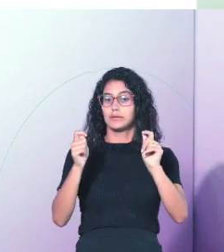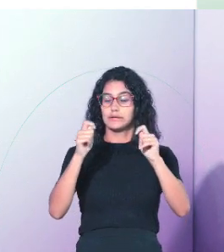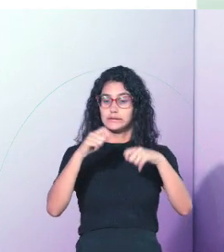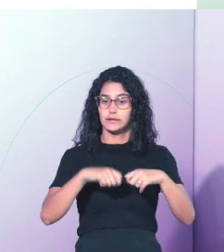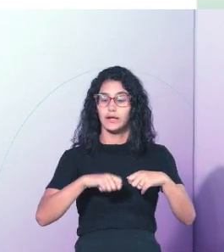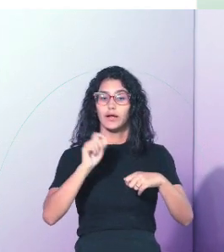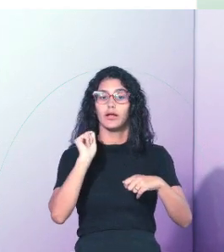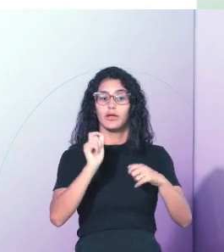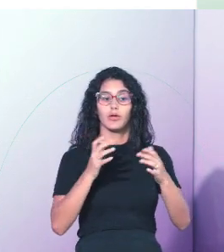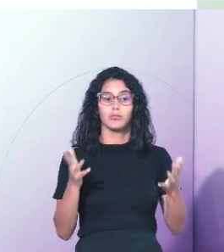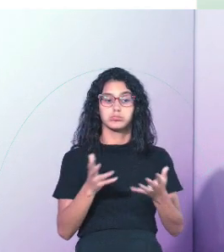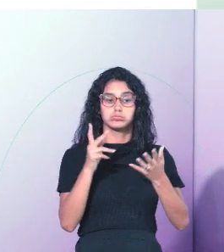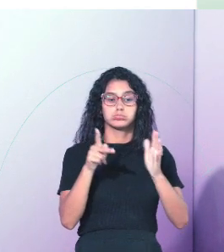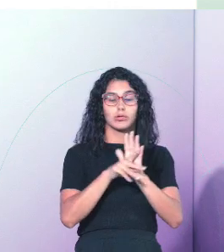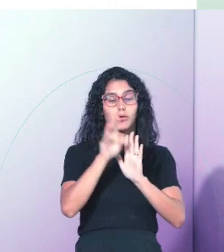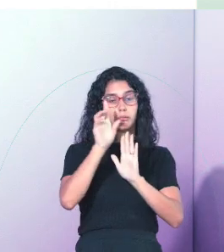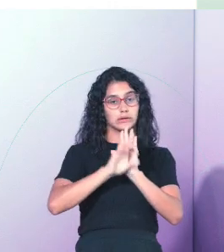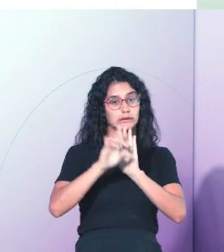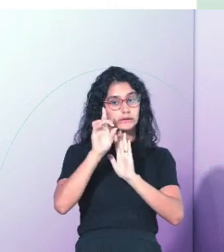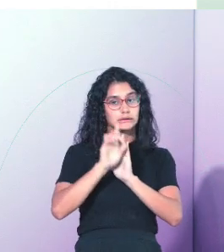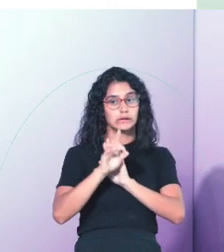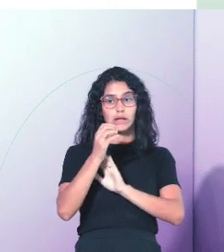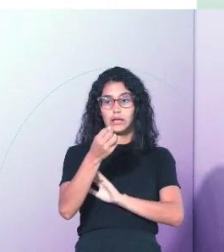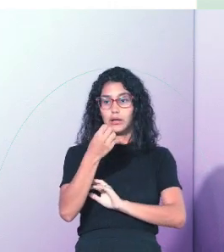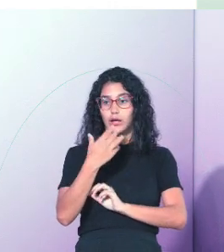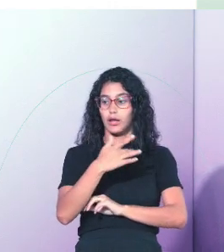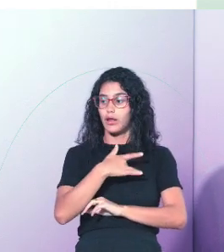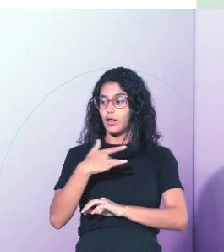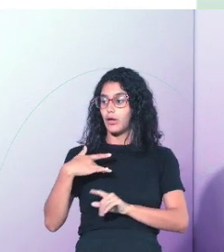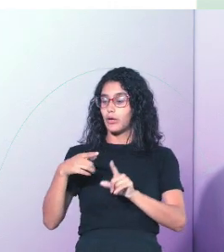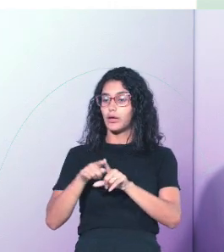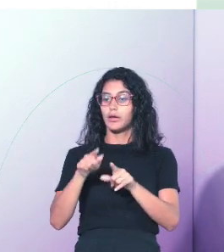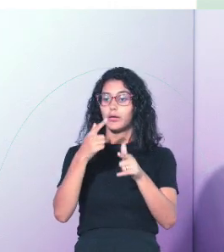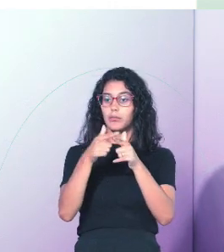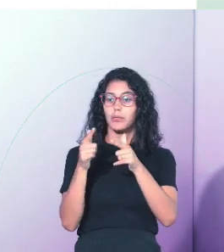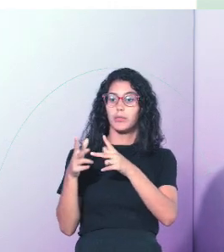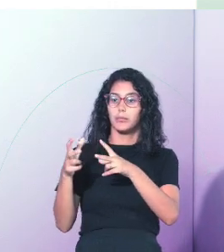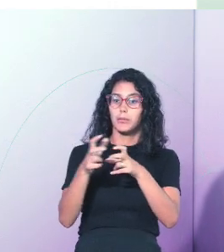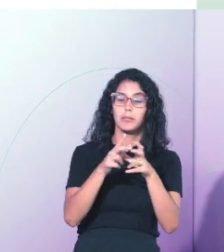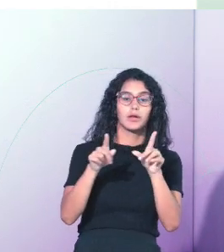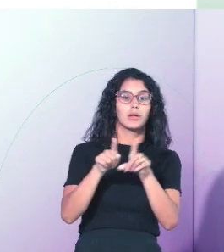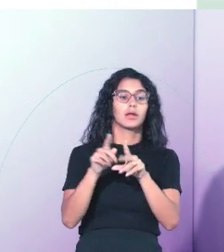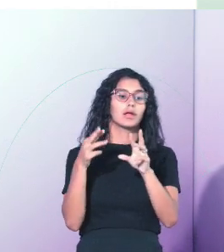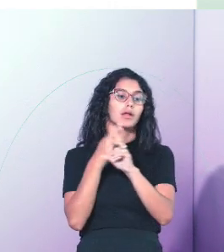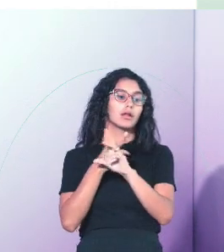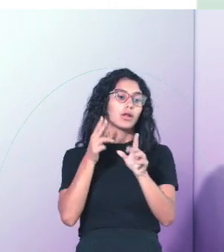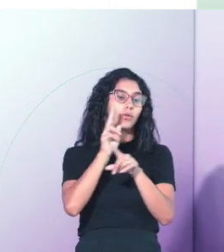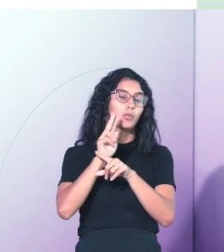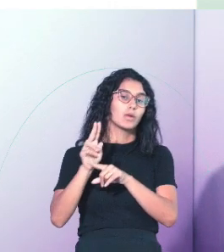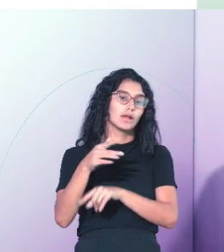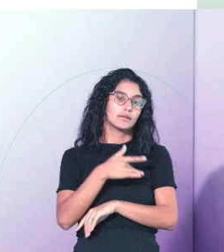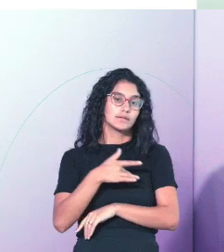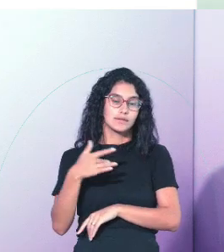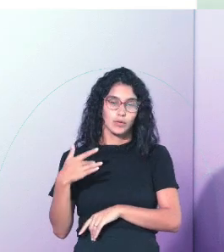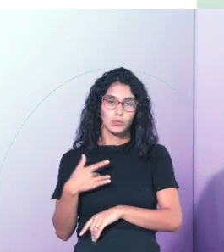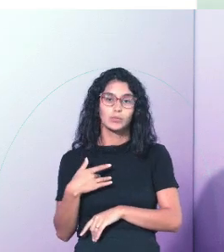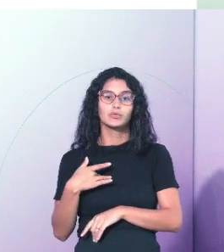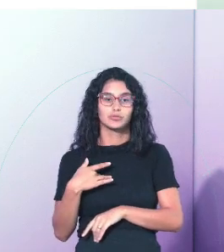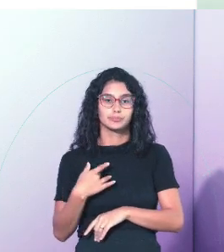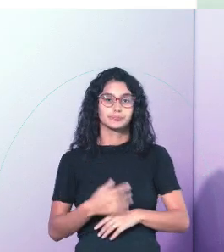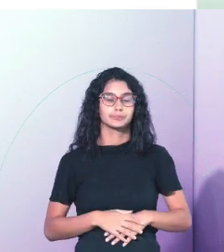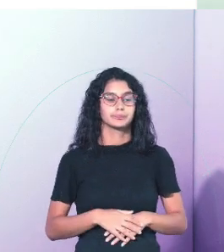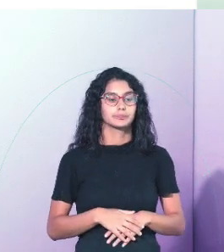de fornecer dados sobre benefícios e danos percebidos em relação ao cuidado de saúde ou em relação ao